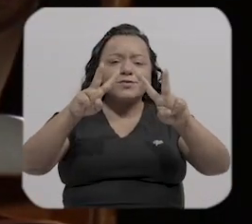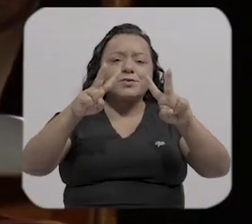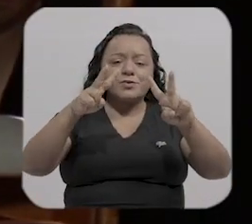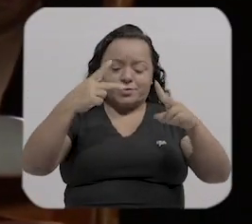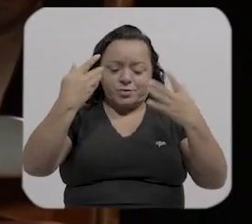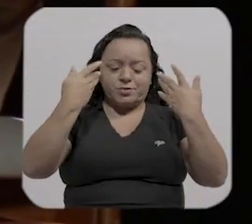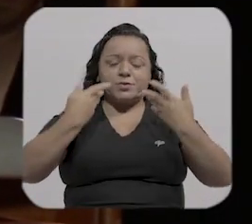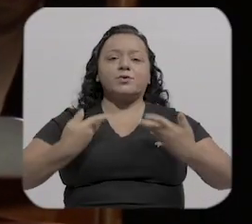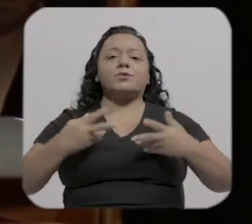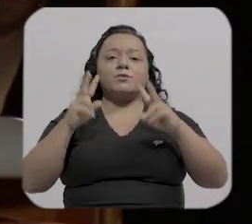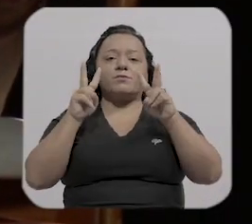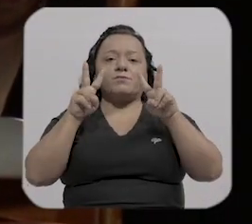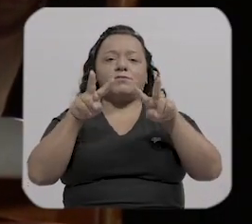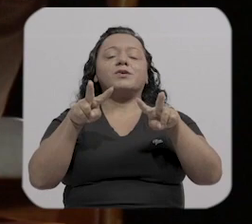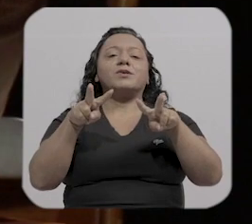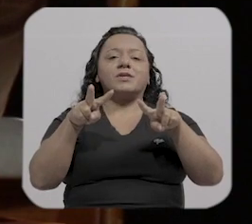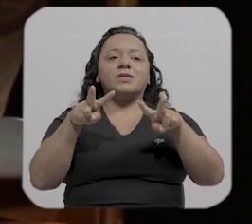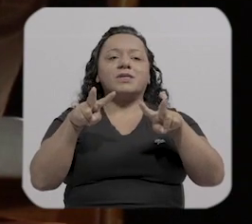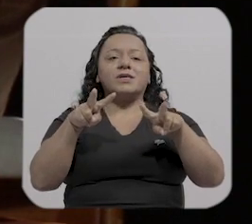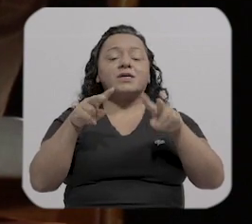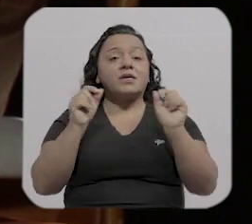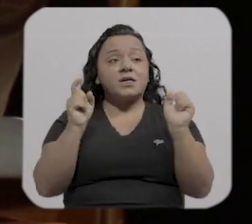É difícil, cara.